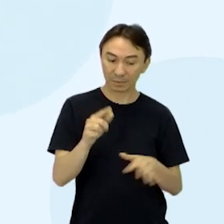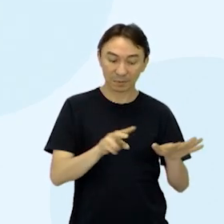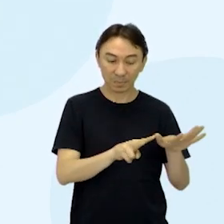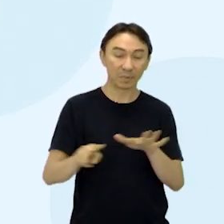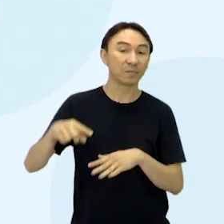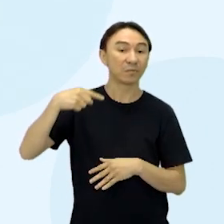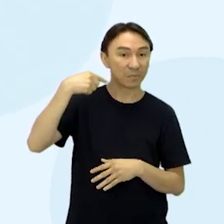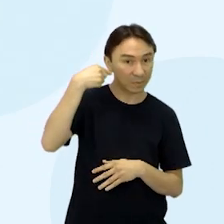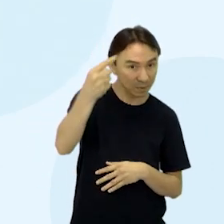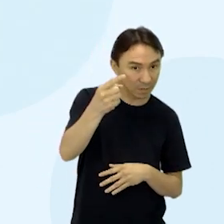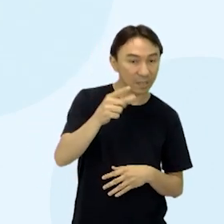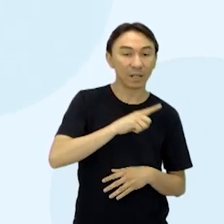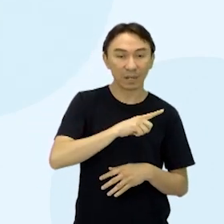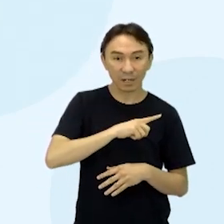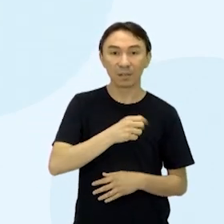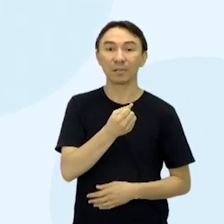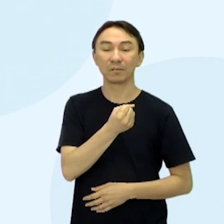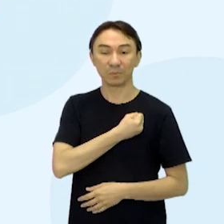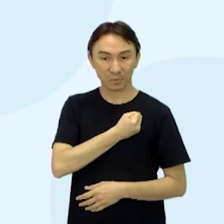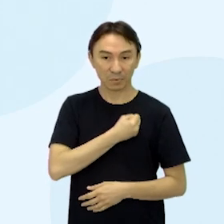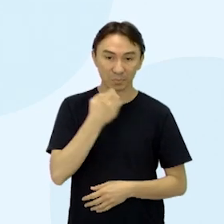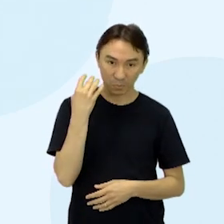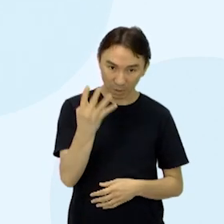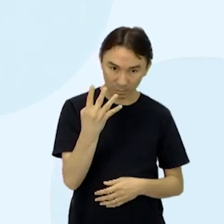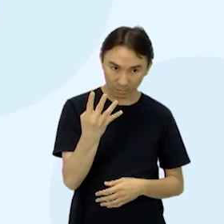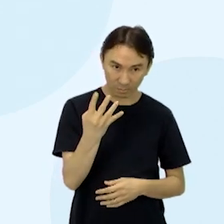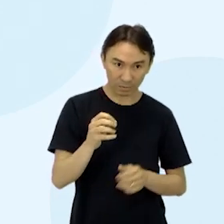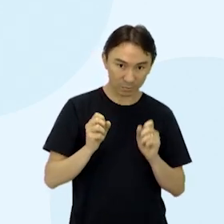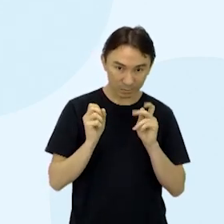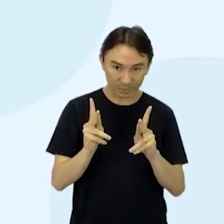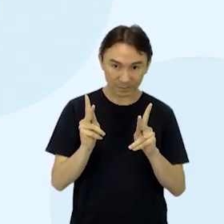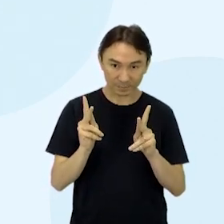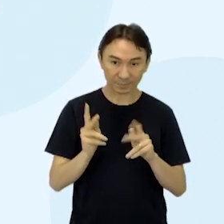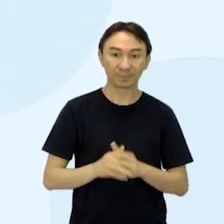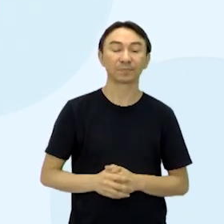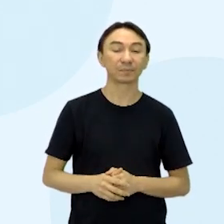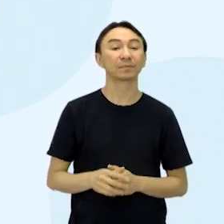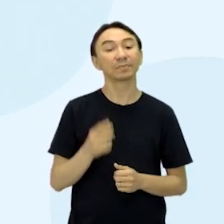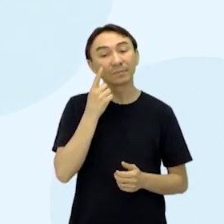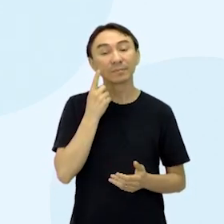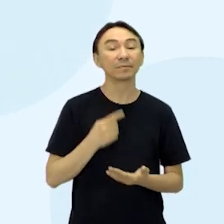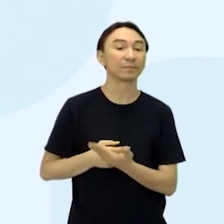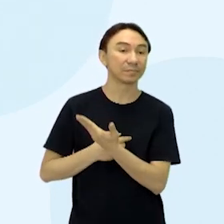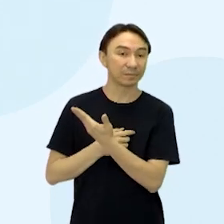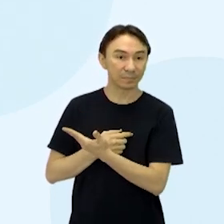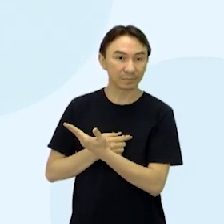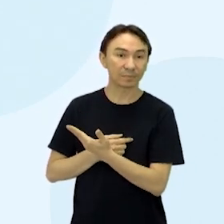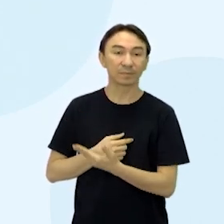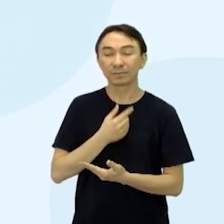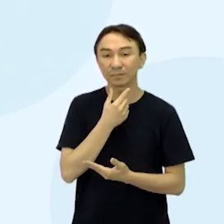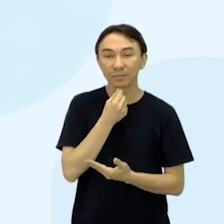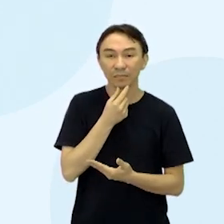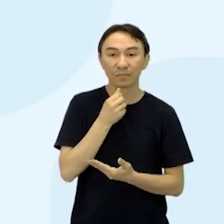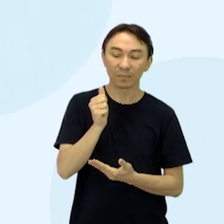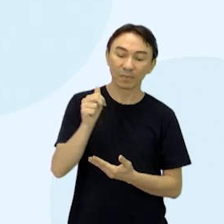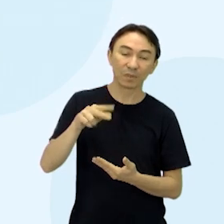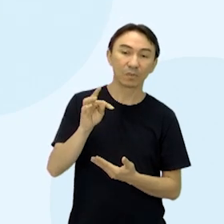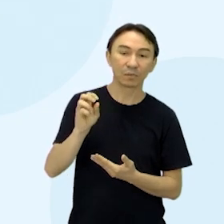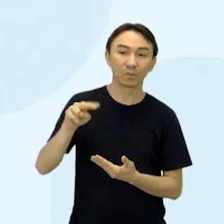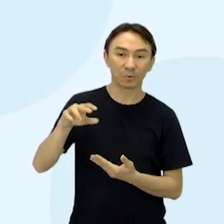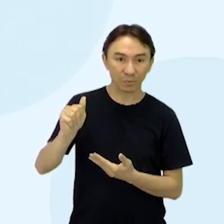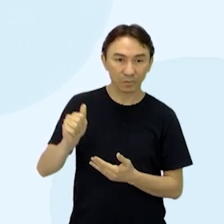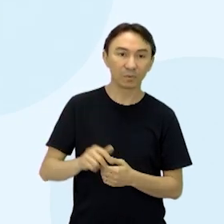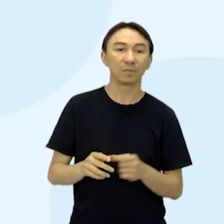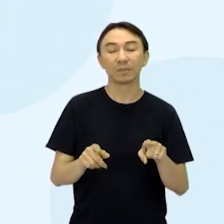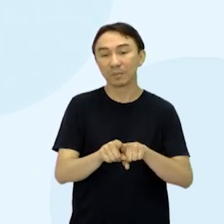a trabalhar o volume 4, sequência 1, certo? Perfeito. Então tá assim, ó. Antônio e Gabriela gostam muito de brincar